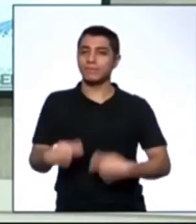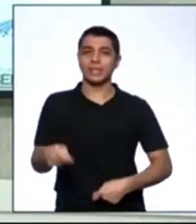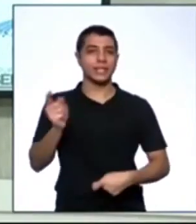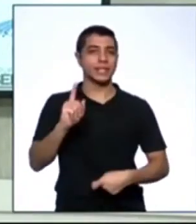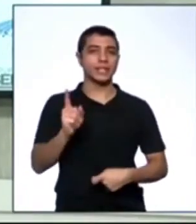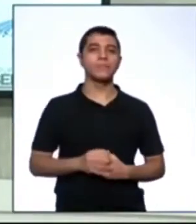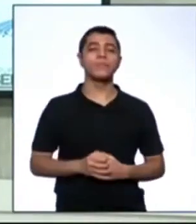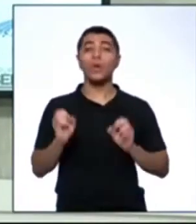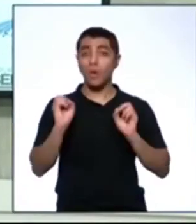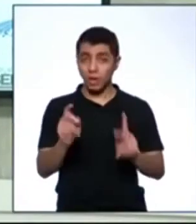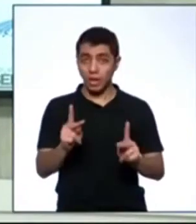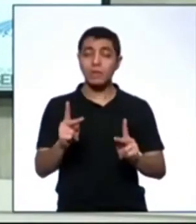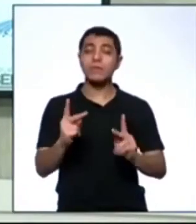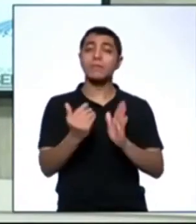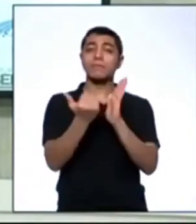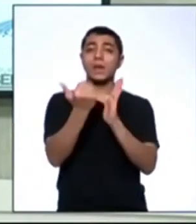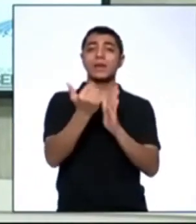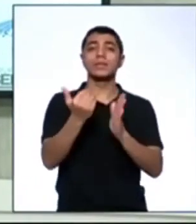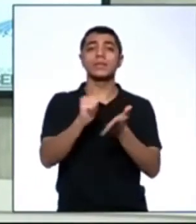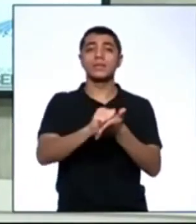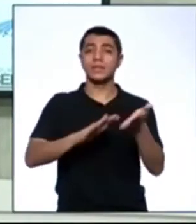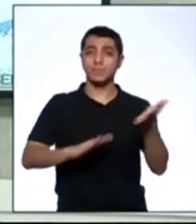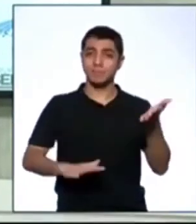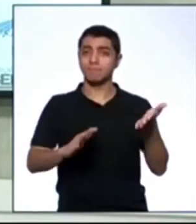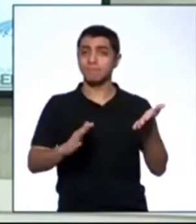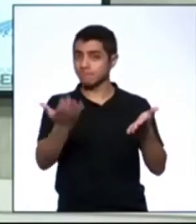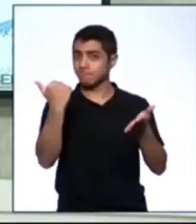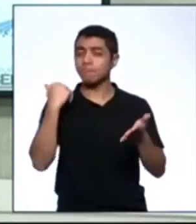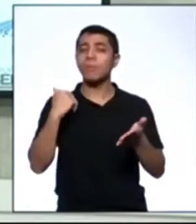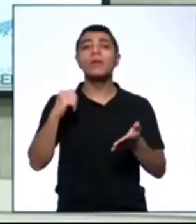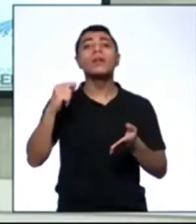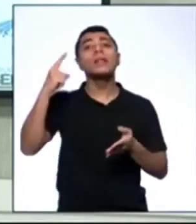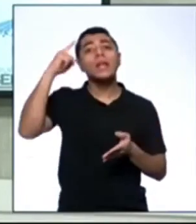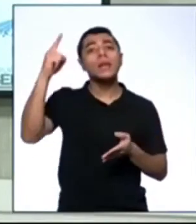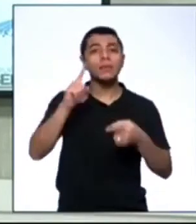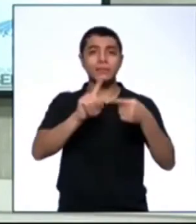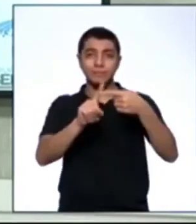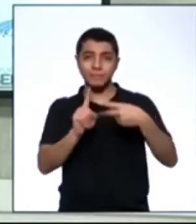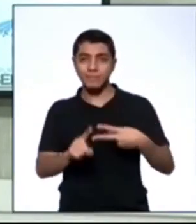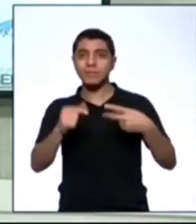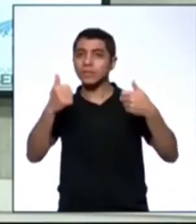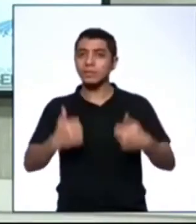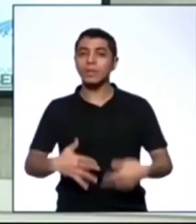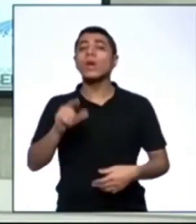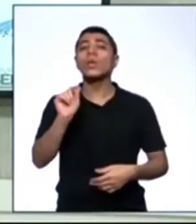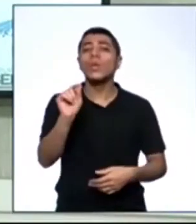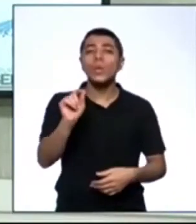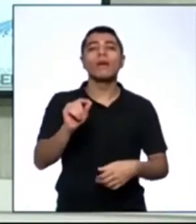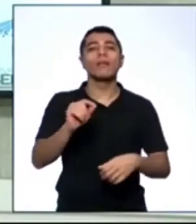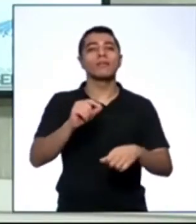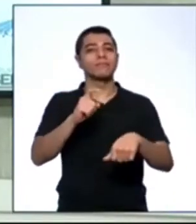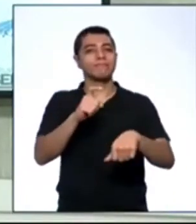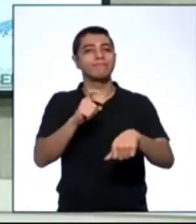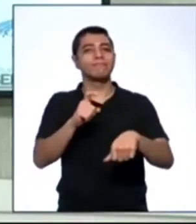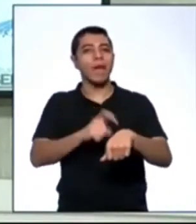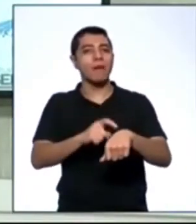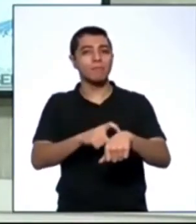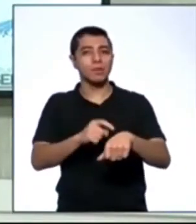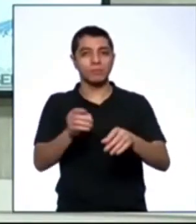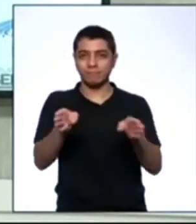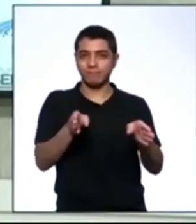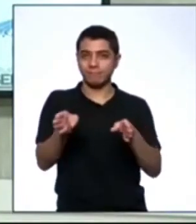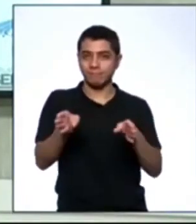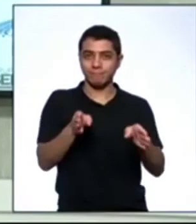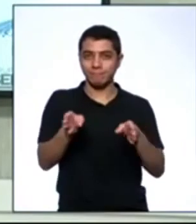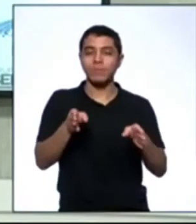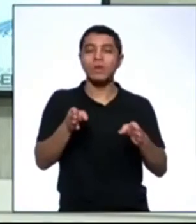mais um exercício. Lembrando que esses dois trabalhavam com duração de movimento uniforme, né?